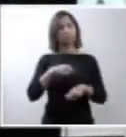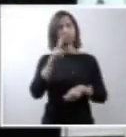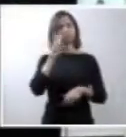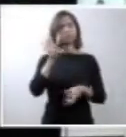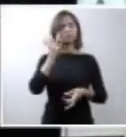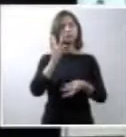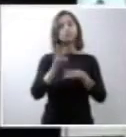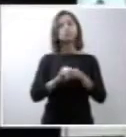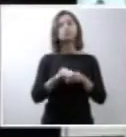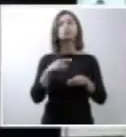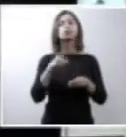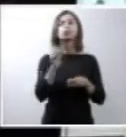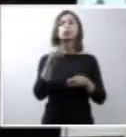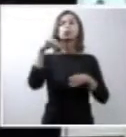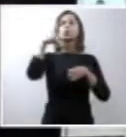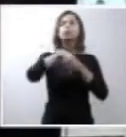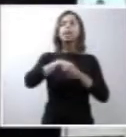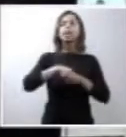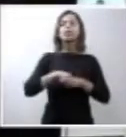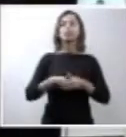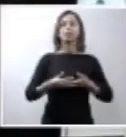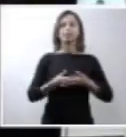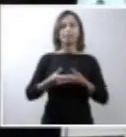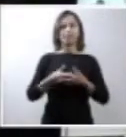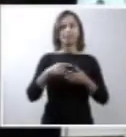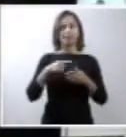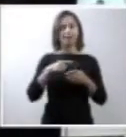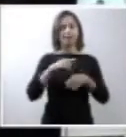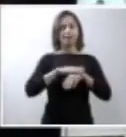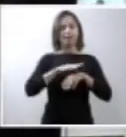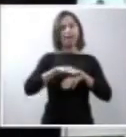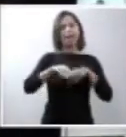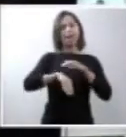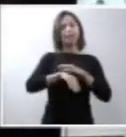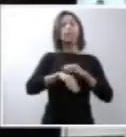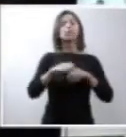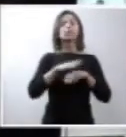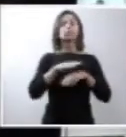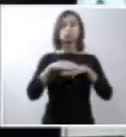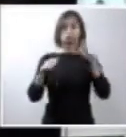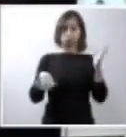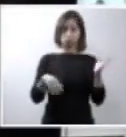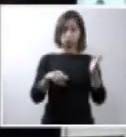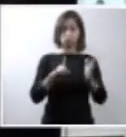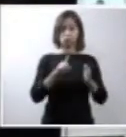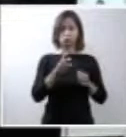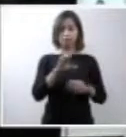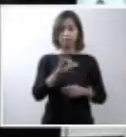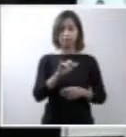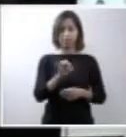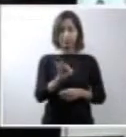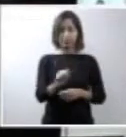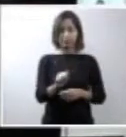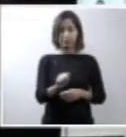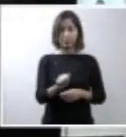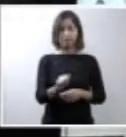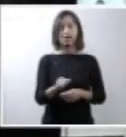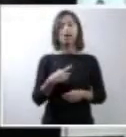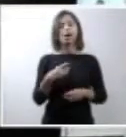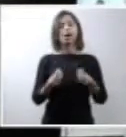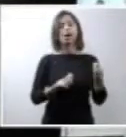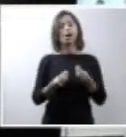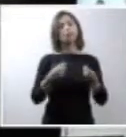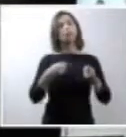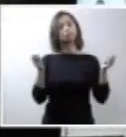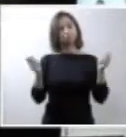que o compartimento materno mais à direita contribui com precursores que vão ser